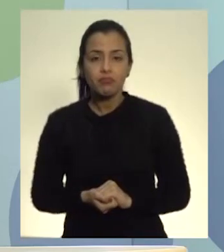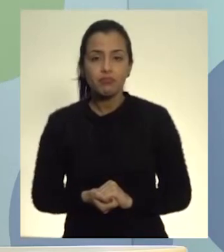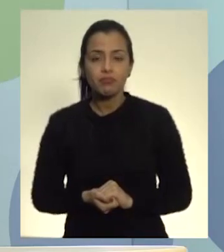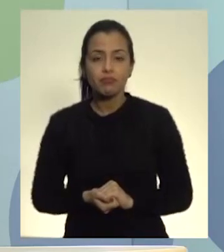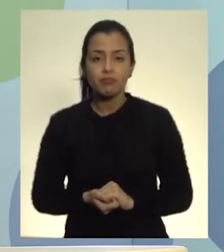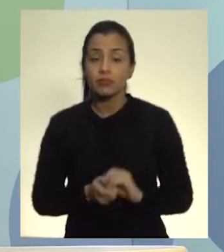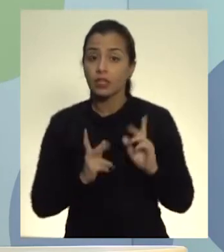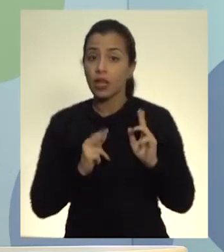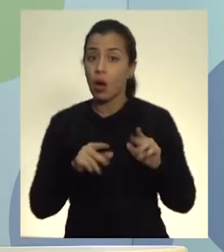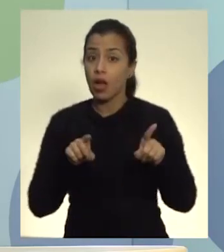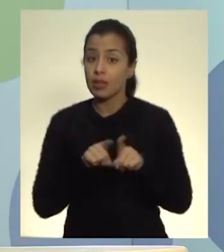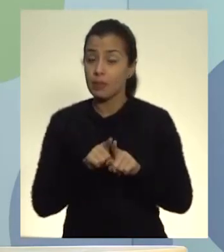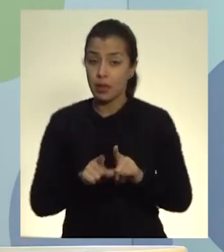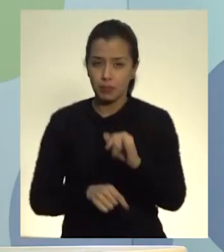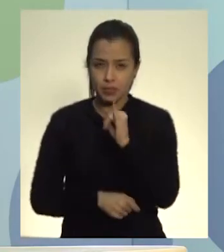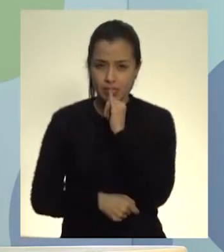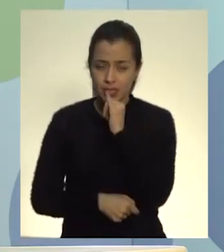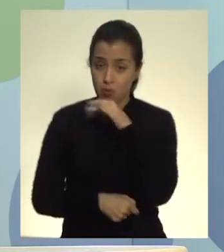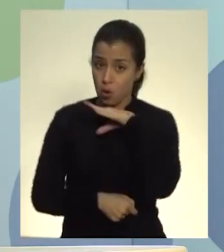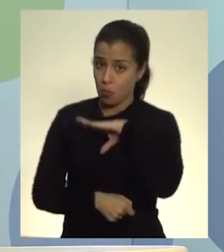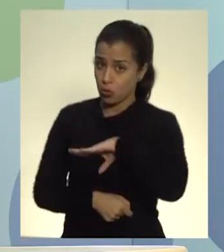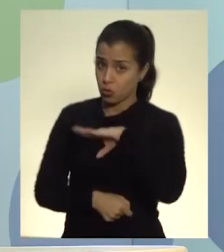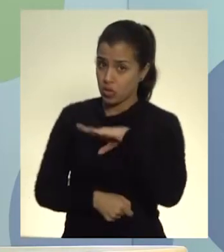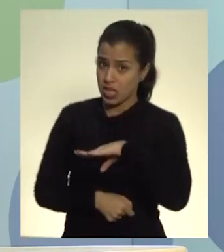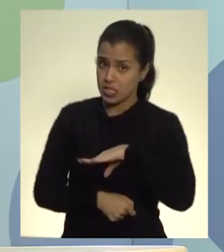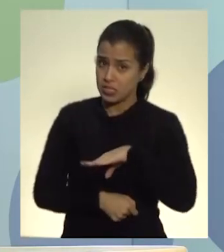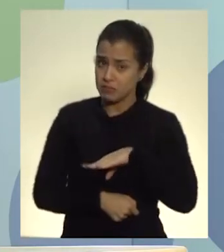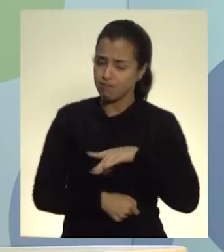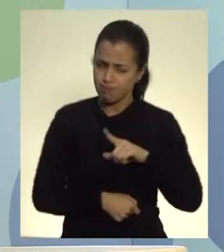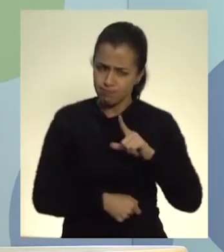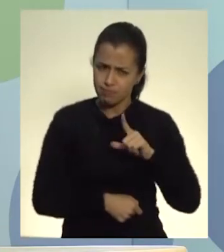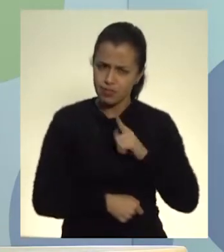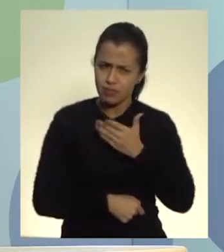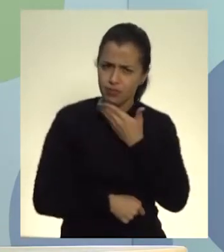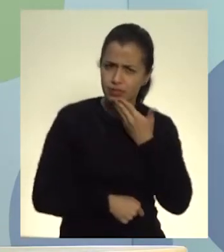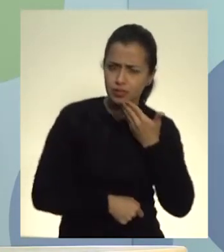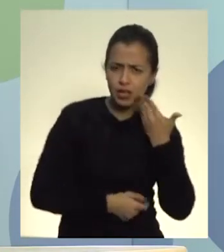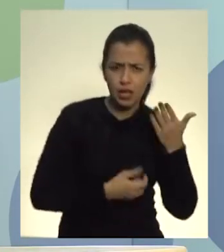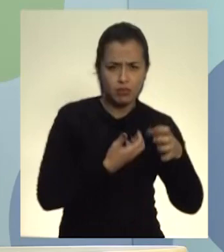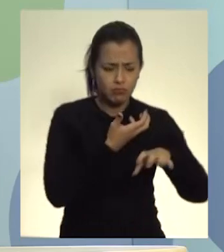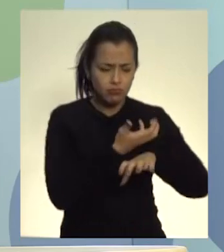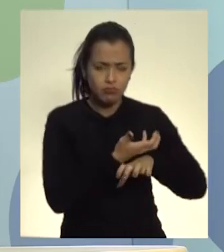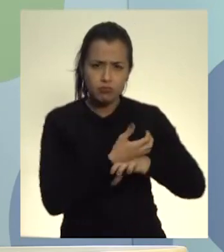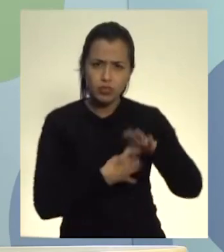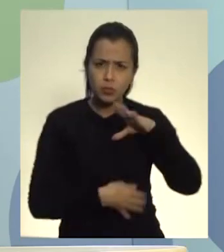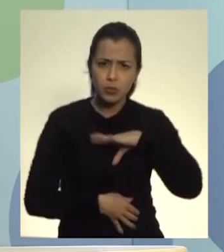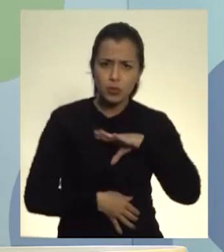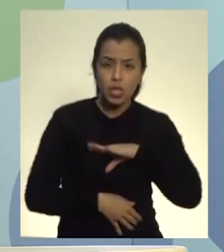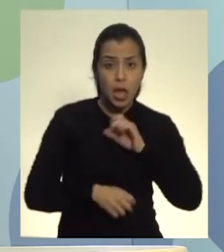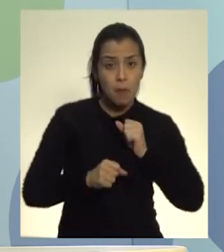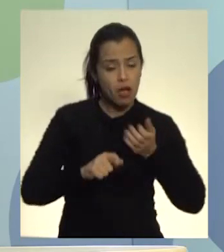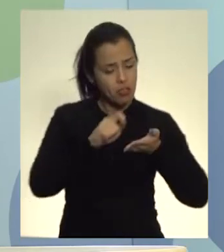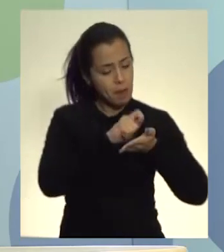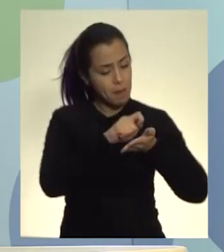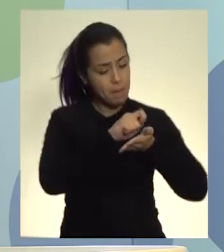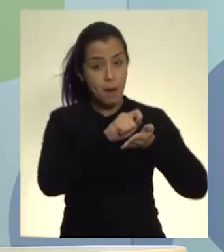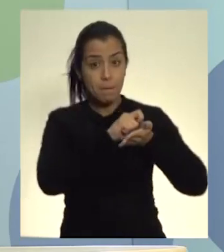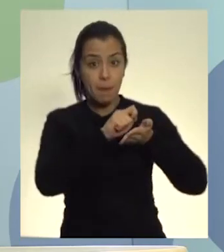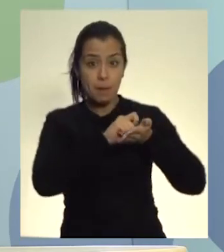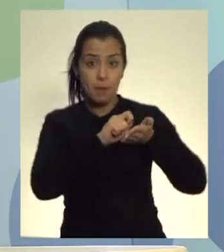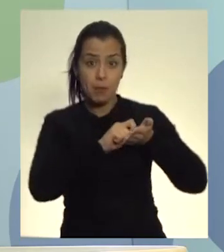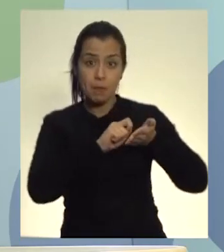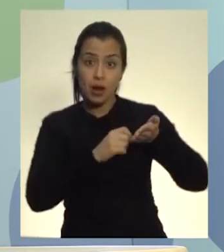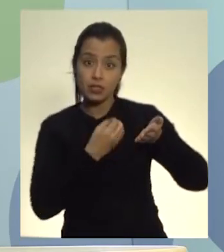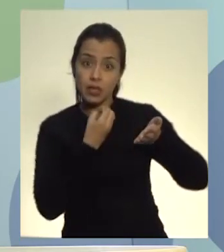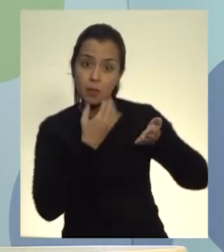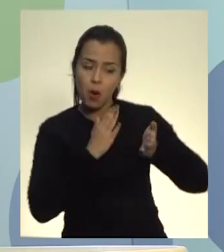têm facilidade em língua portuguesa, vocês podem aproveitar os exercícios de escrita e começar a aprimorar mais a escrita de vocês.